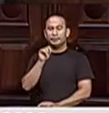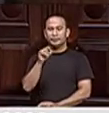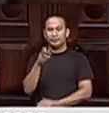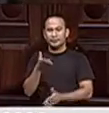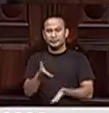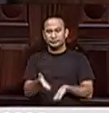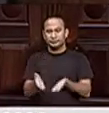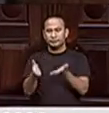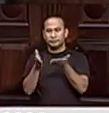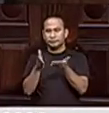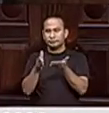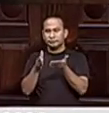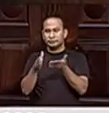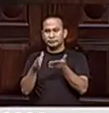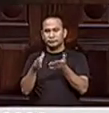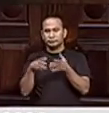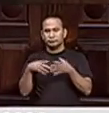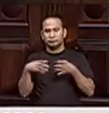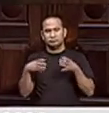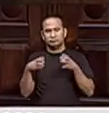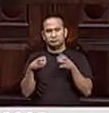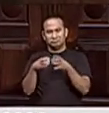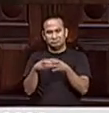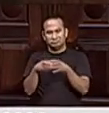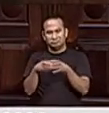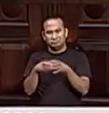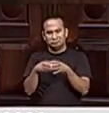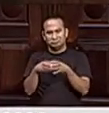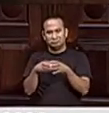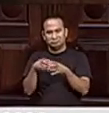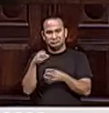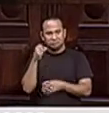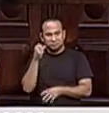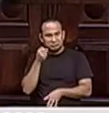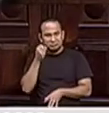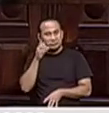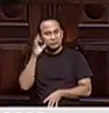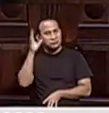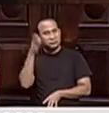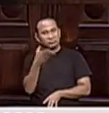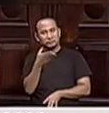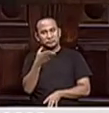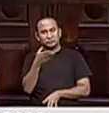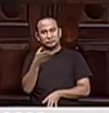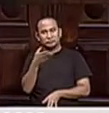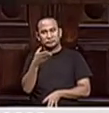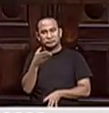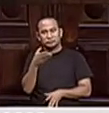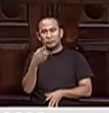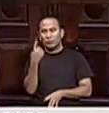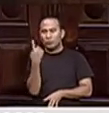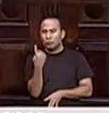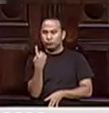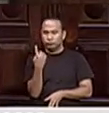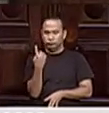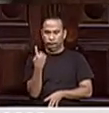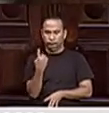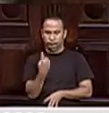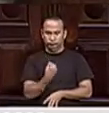para apreciação do Senado o que havia decidido em relação a um senador.